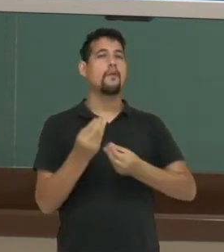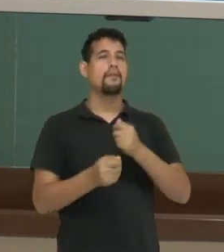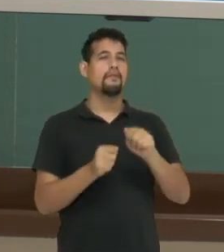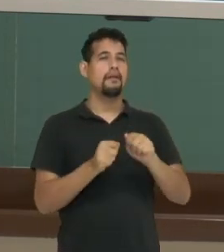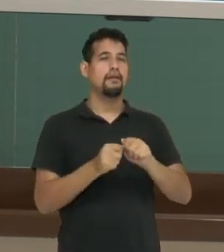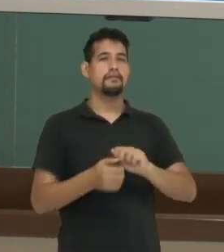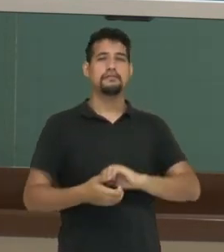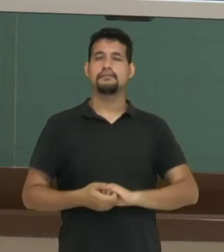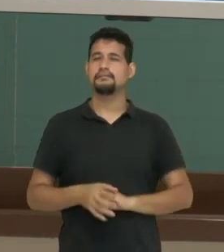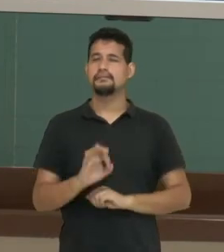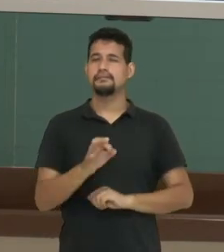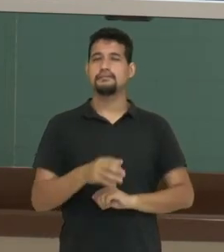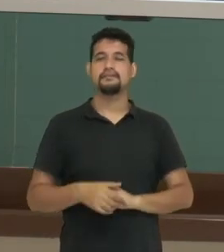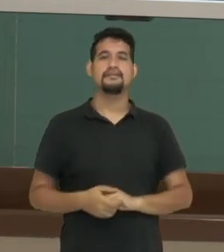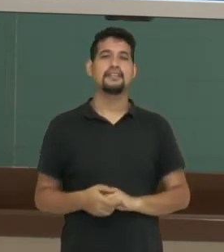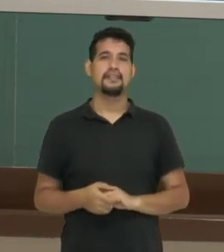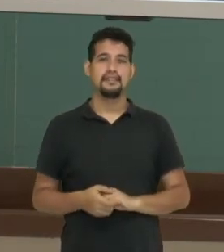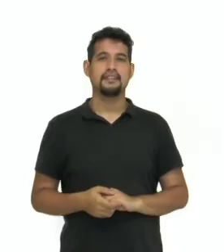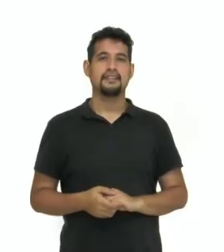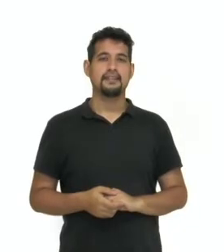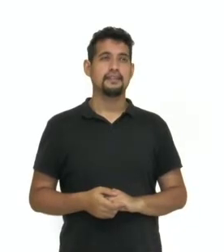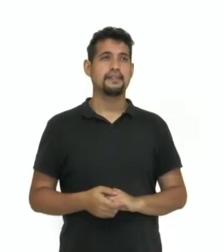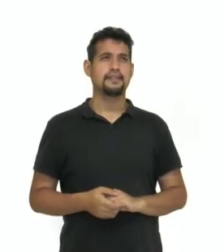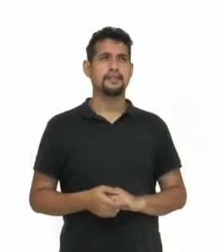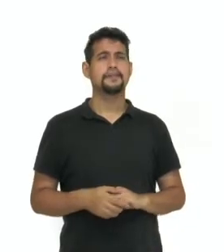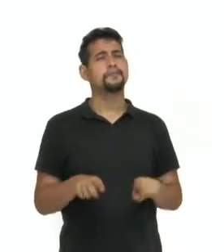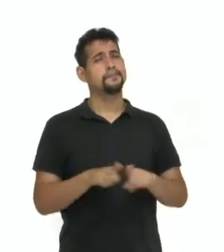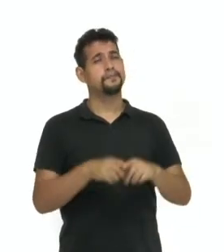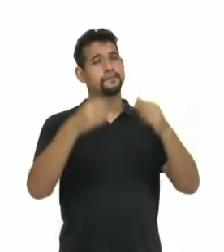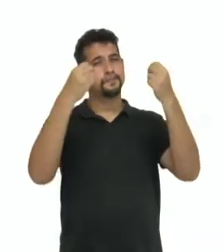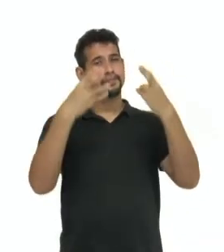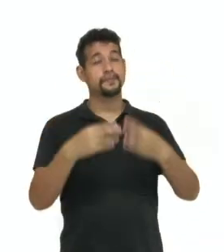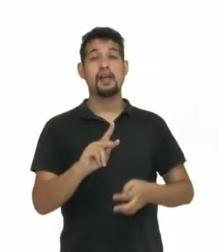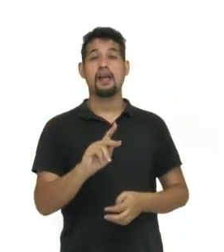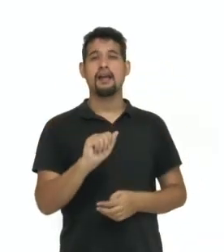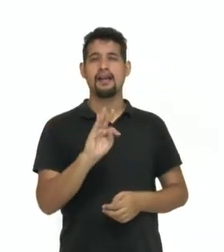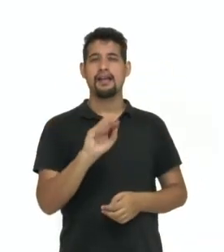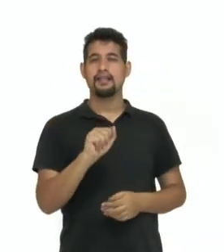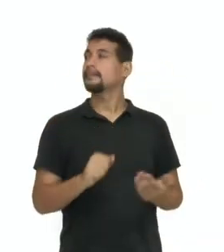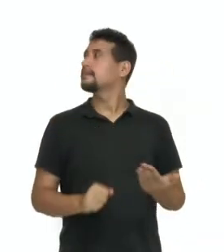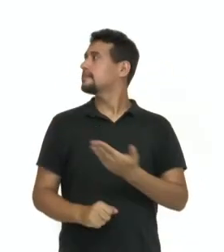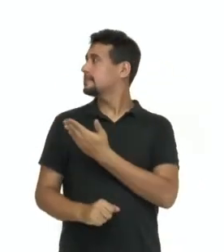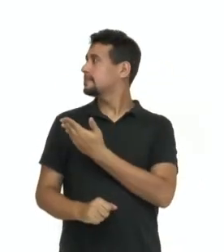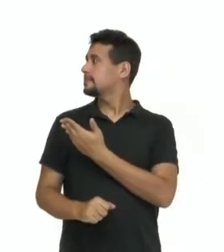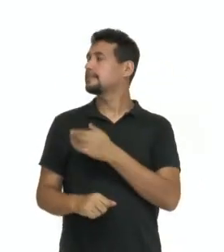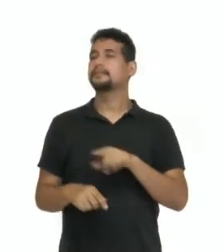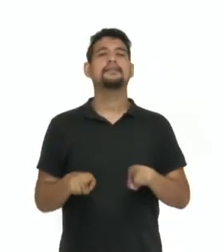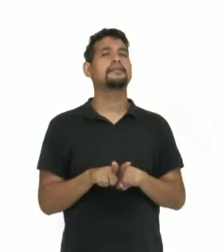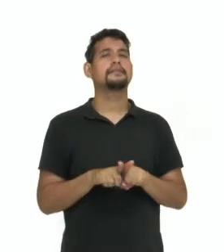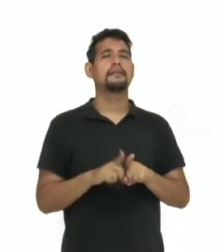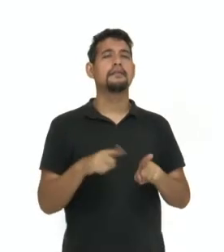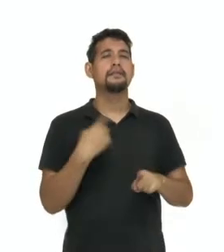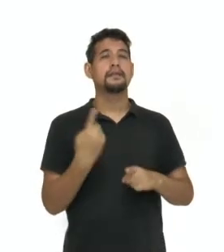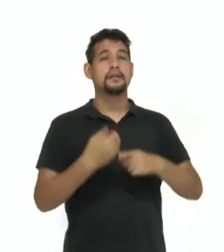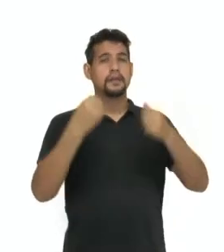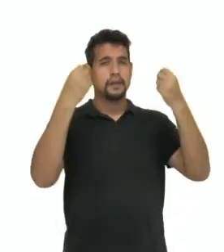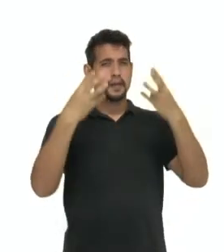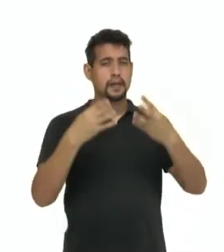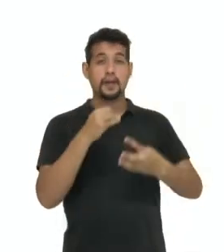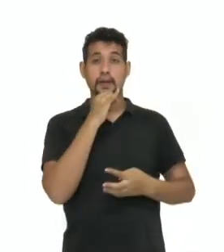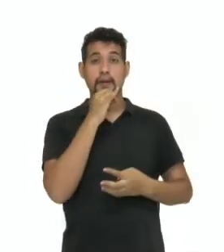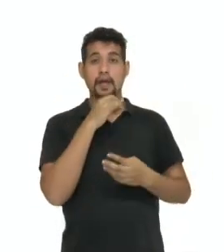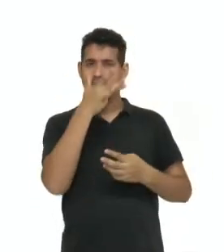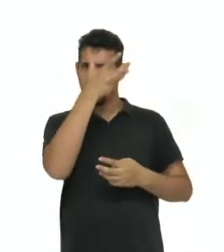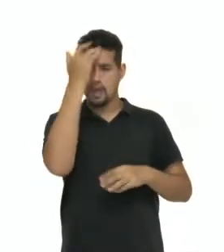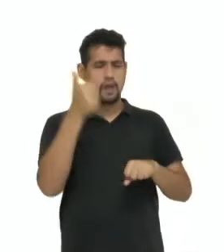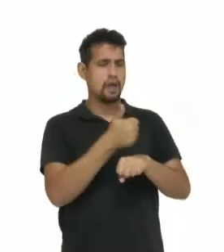feito, certo? Mais um pouquinho sobre o Pousai, o kata. O